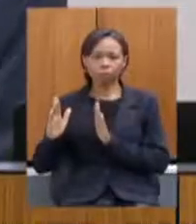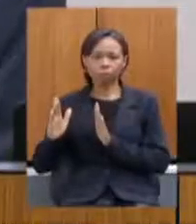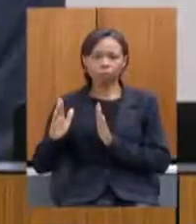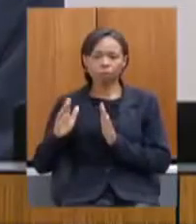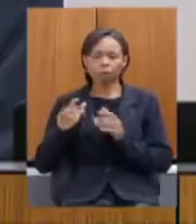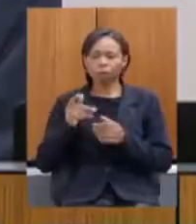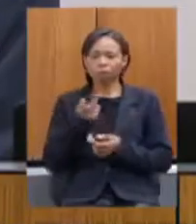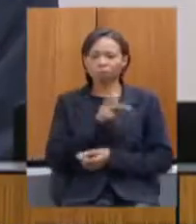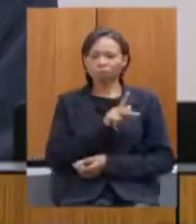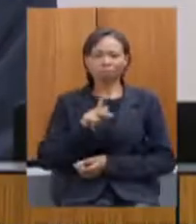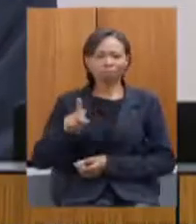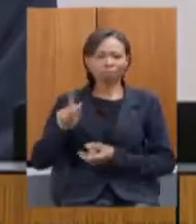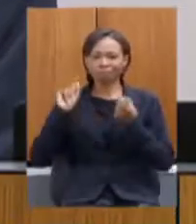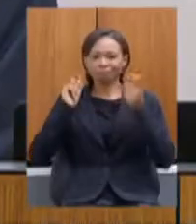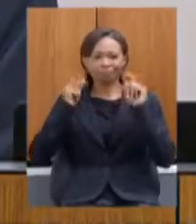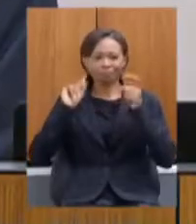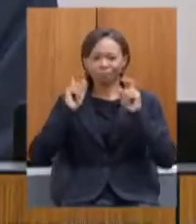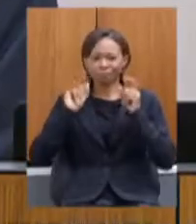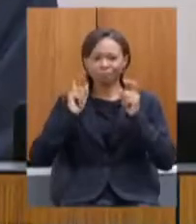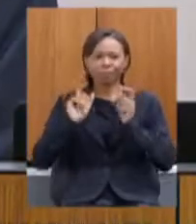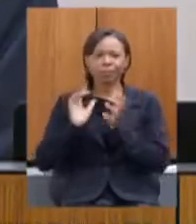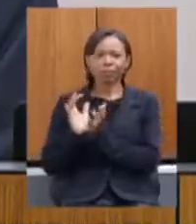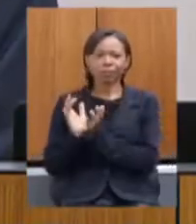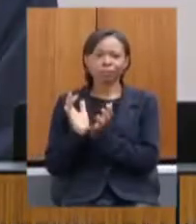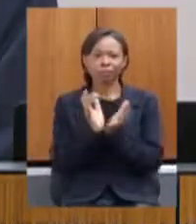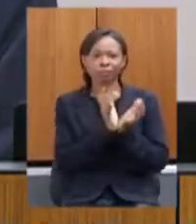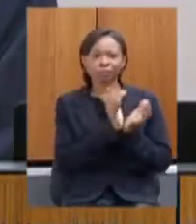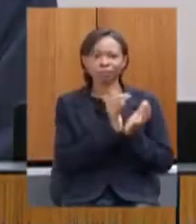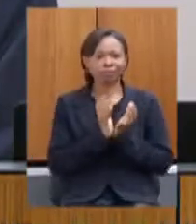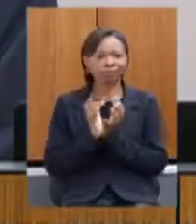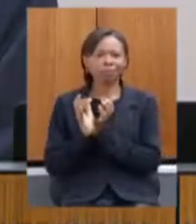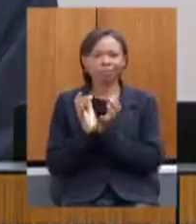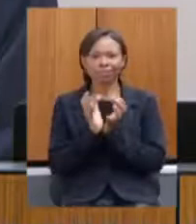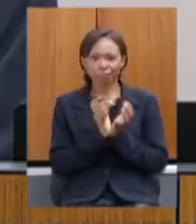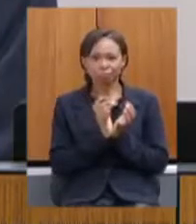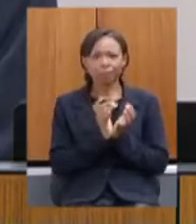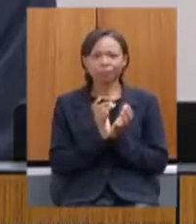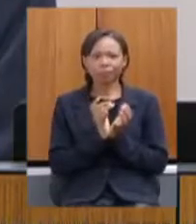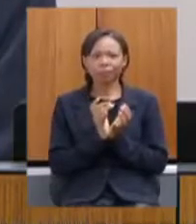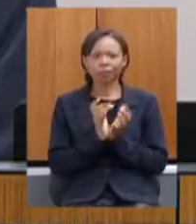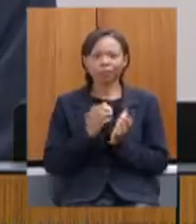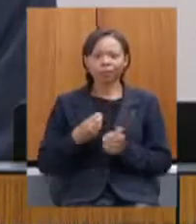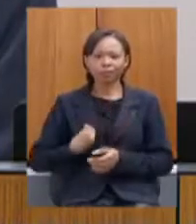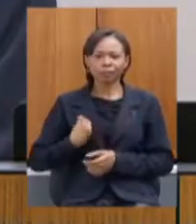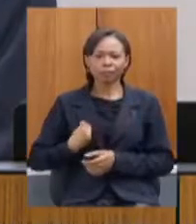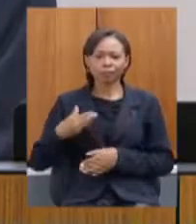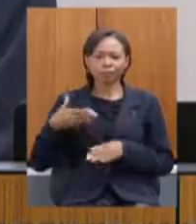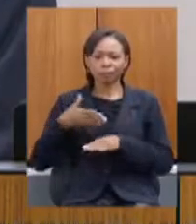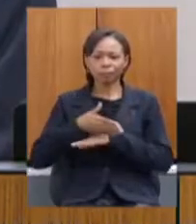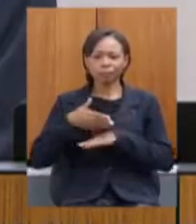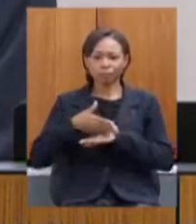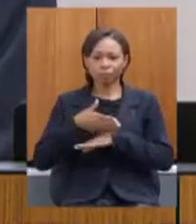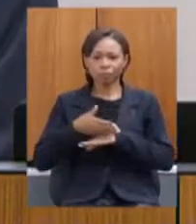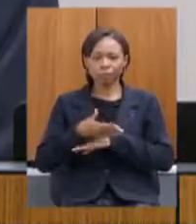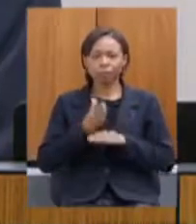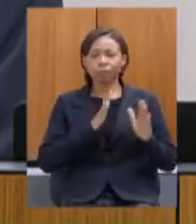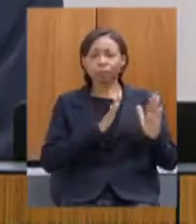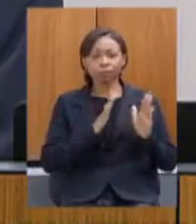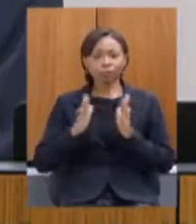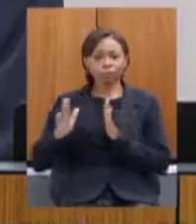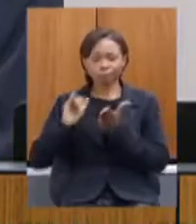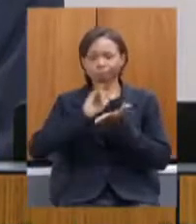reunião, presidentes das comissões participantes por ordem de inscrição, membro das comissões participantes por ordem de inscrição,